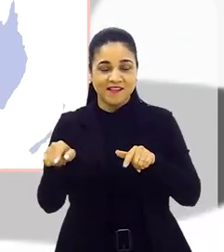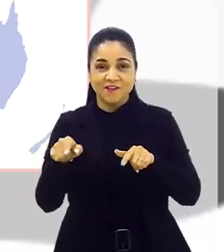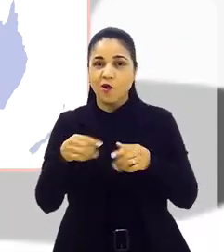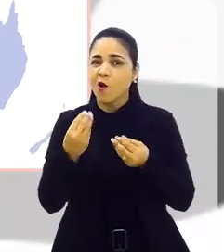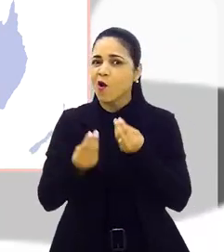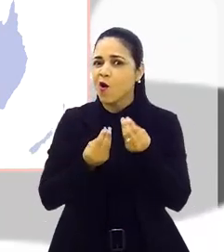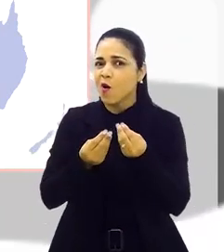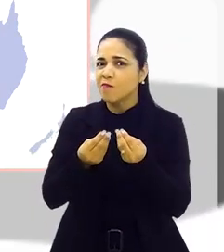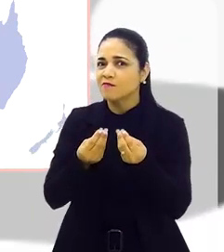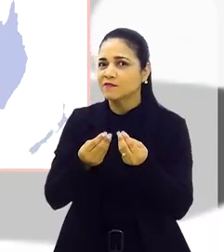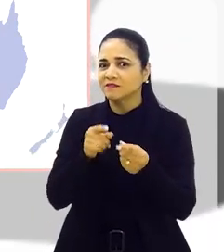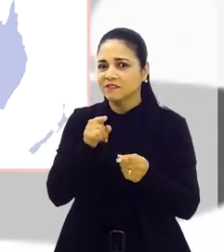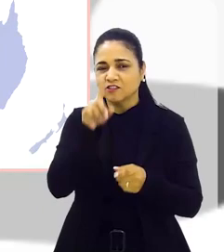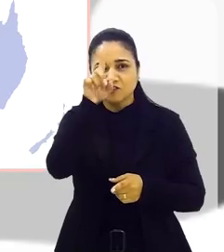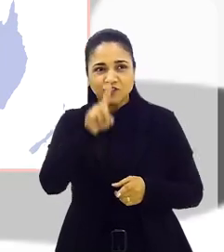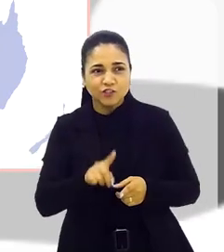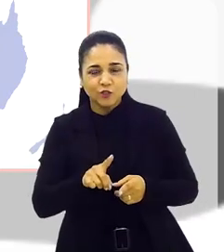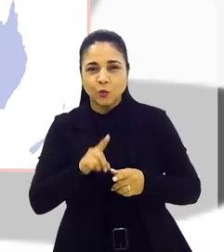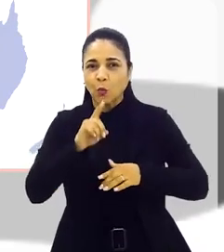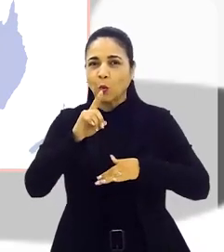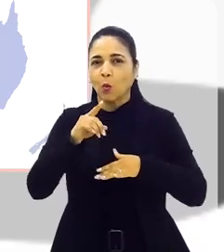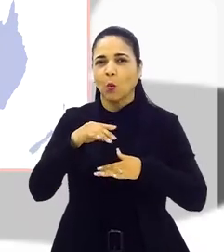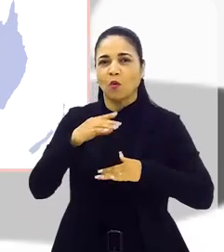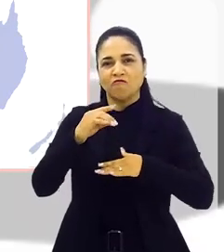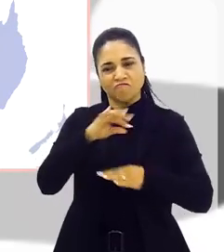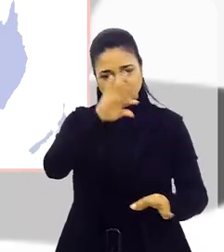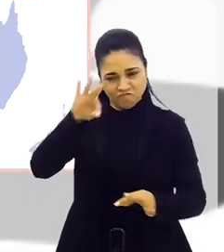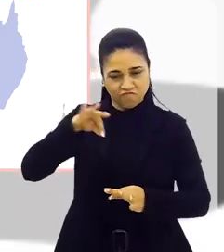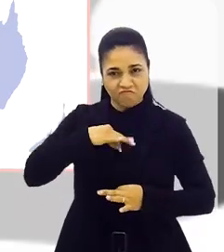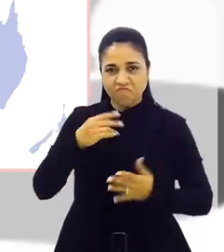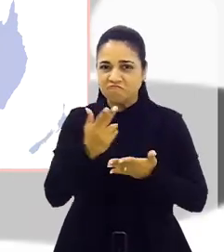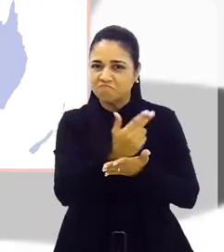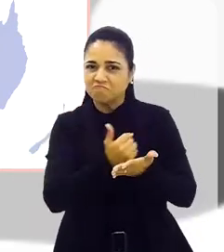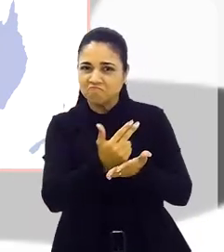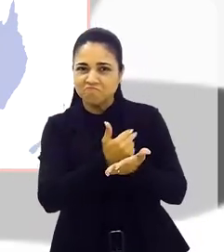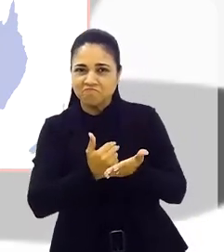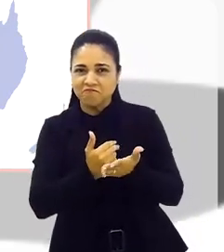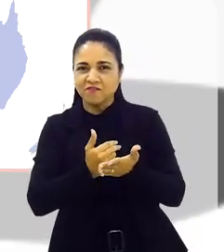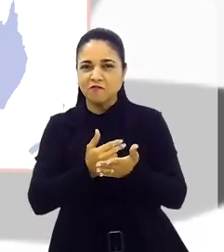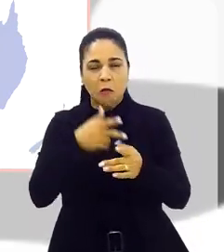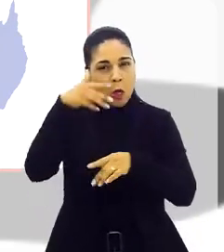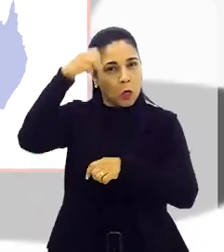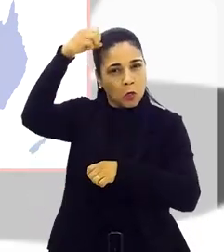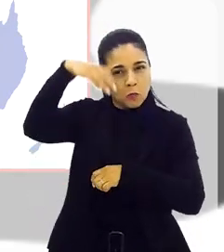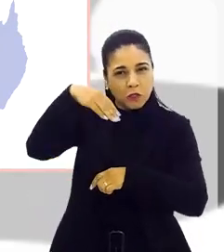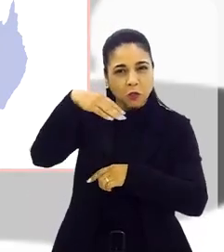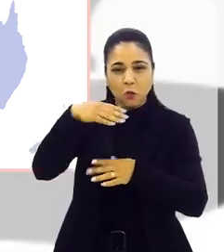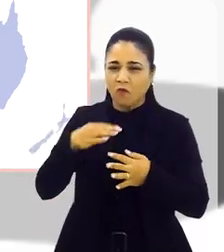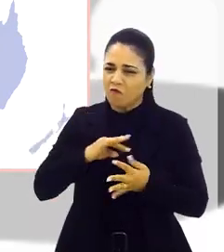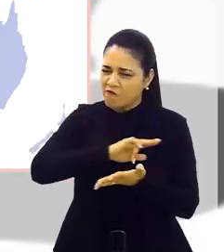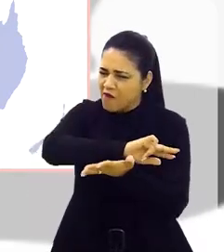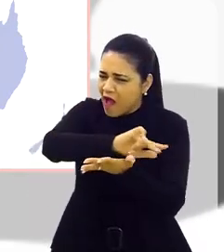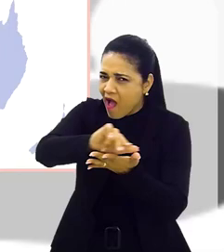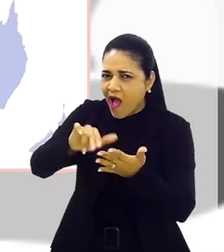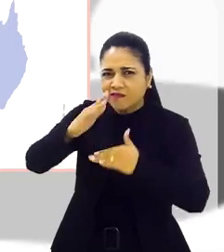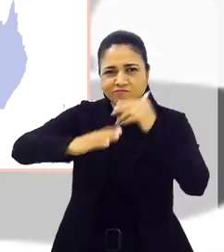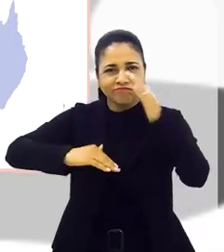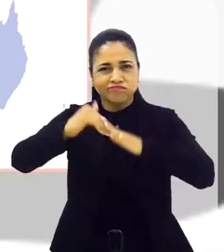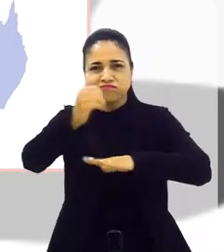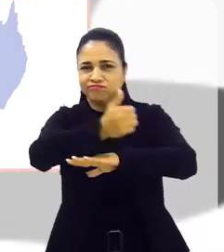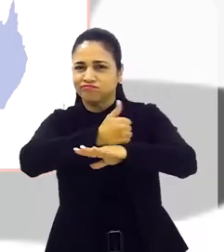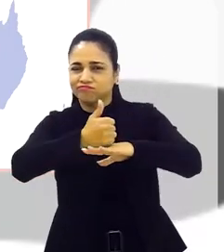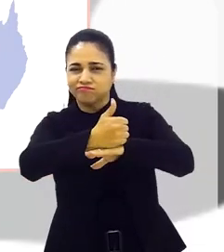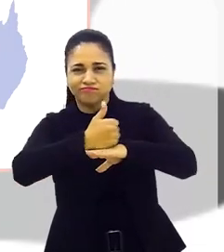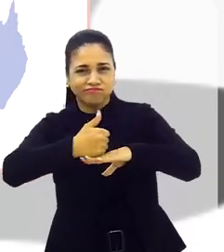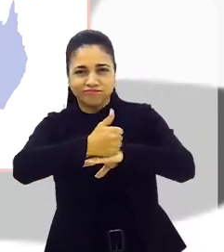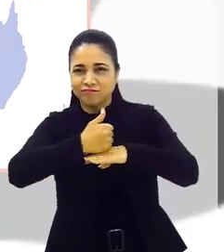você classificaria alguém que é diretor, figurinista, professor, contra-regra, iluminador,